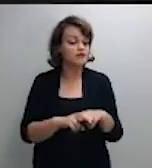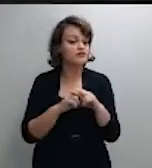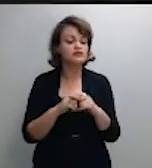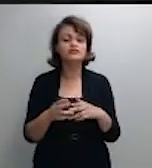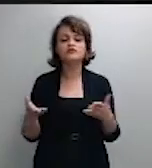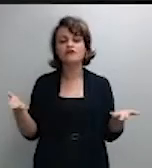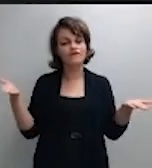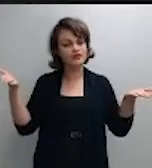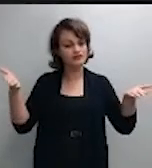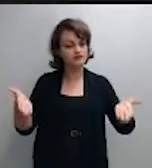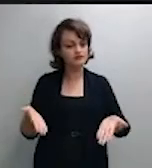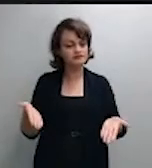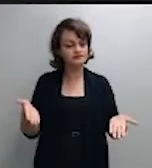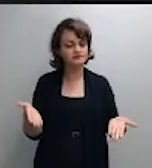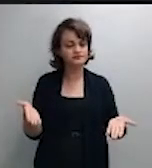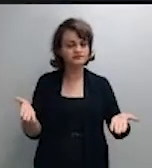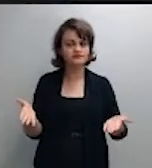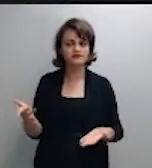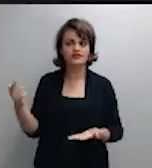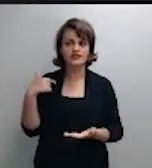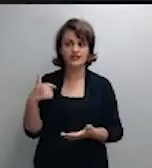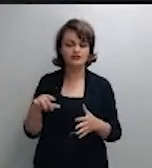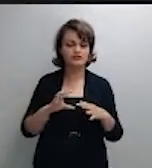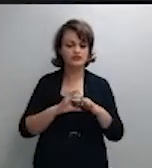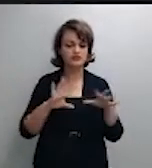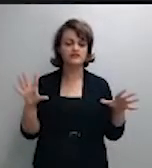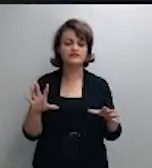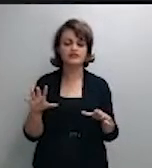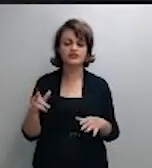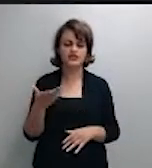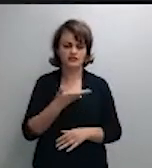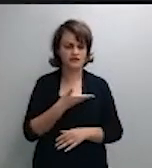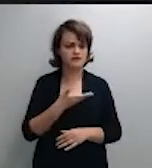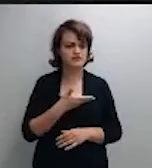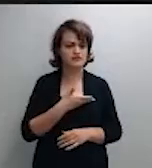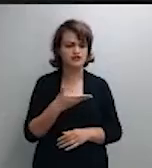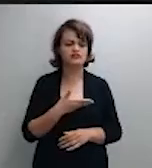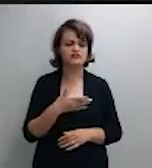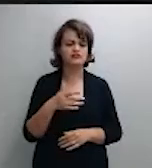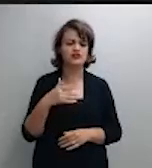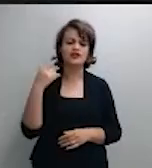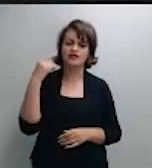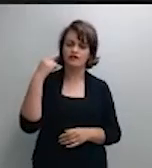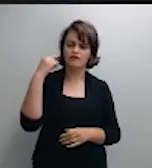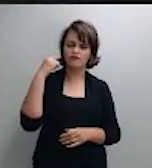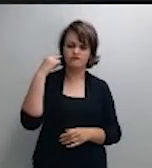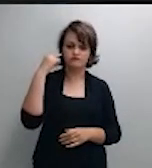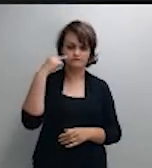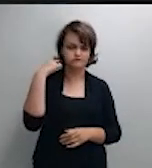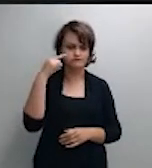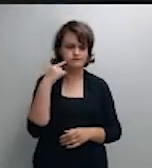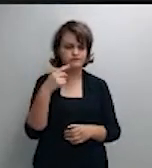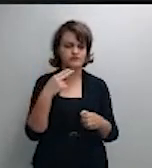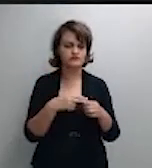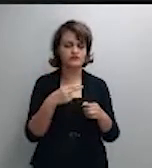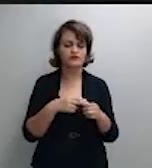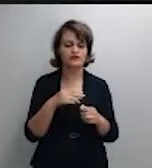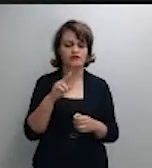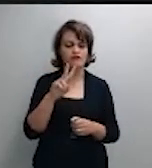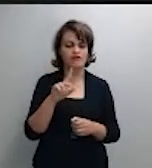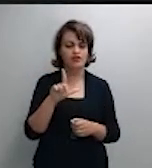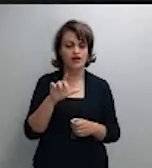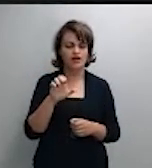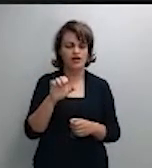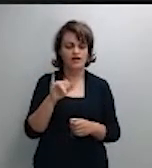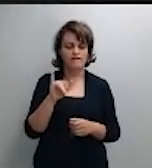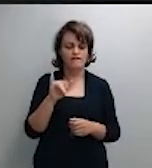dentro da liberdade do profissional, com toda a amizade que tenho ao grande advogado-geral da União, Zé Levi, a quem estimo,